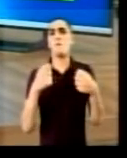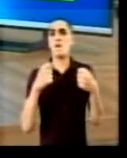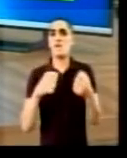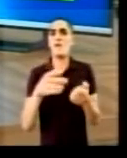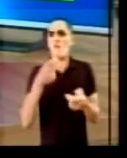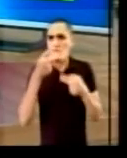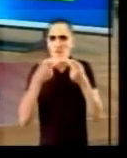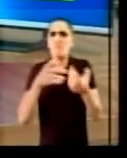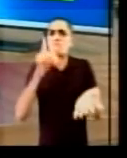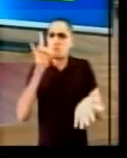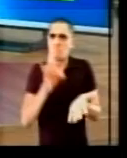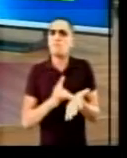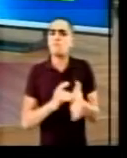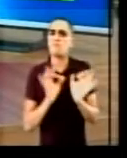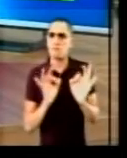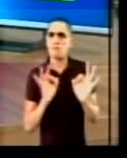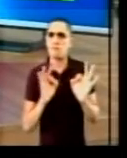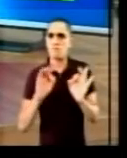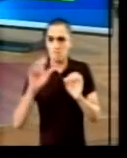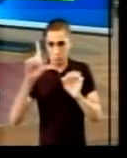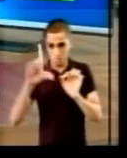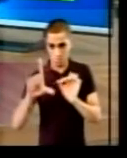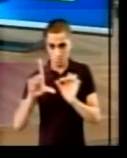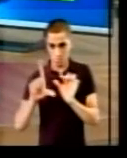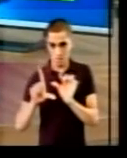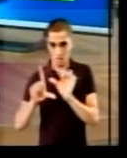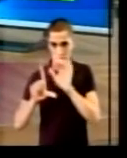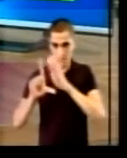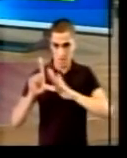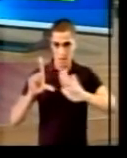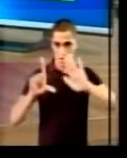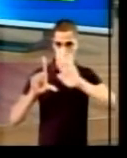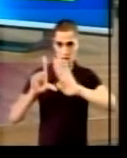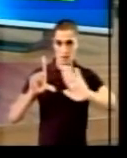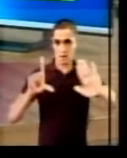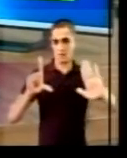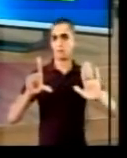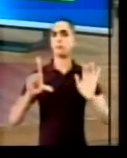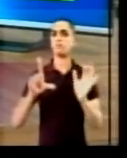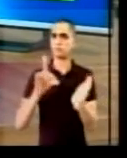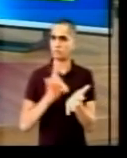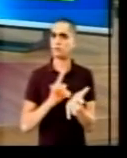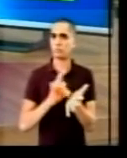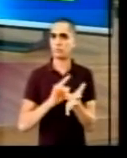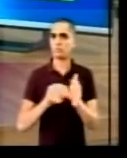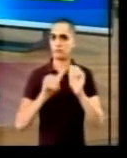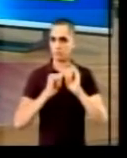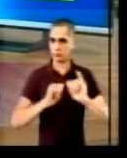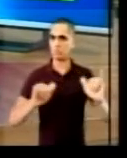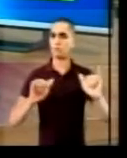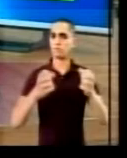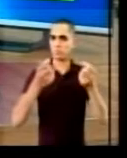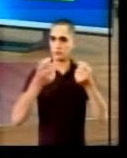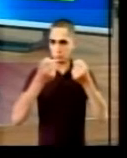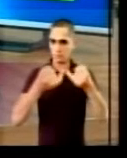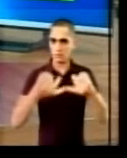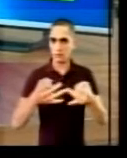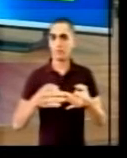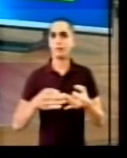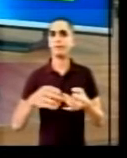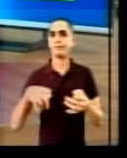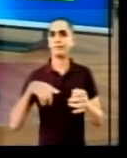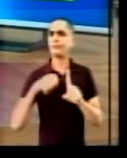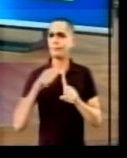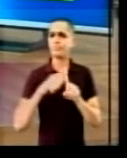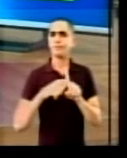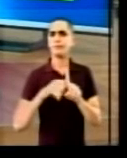no gráfico. Olha lá, chegou um mês aqui que nós tivemos 60% a mais de morte comparada com os últimos